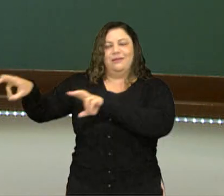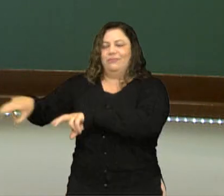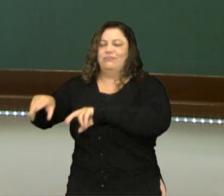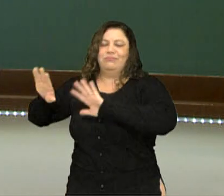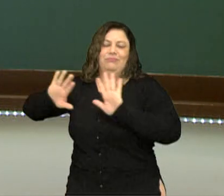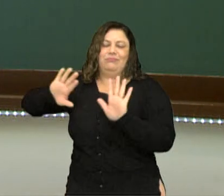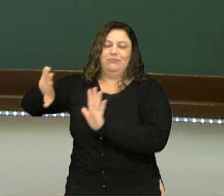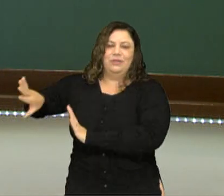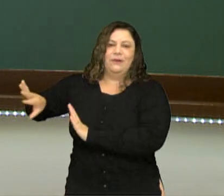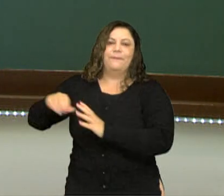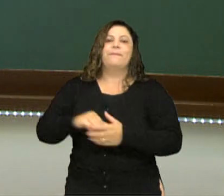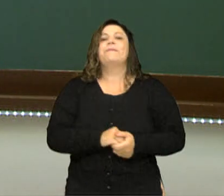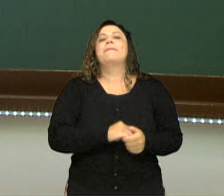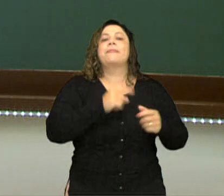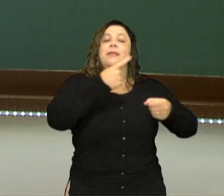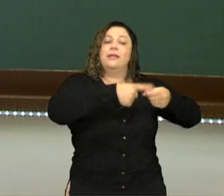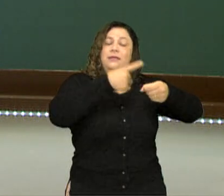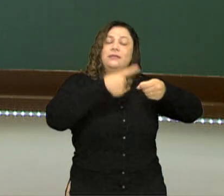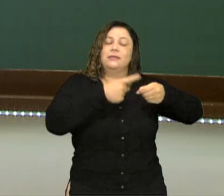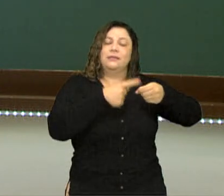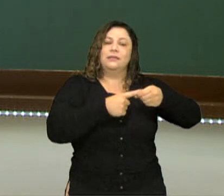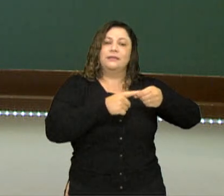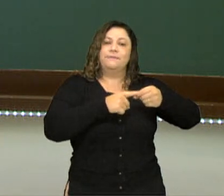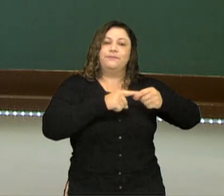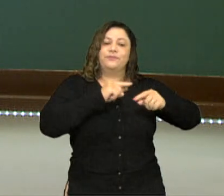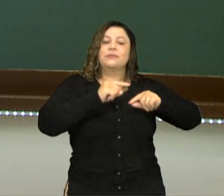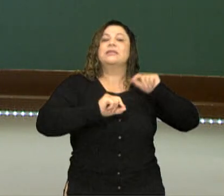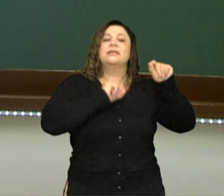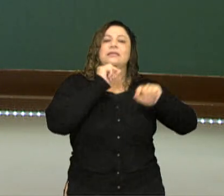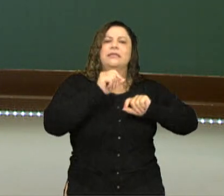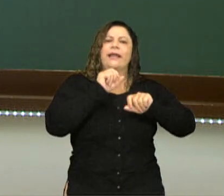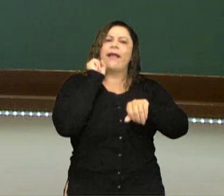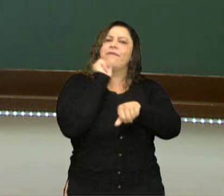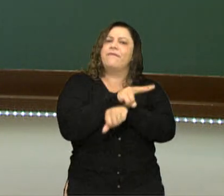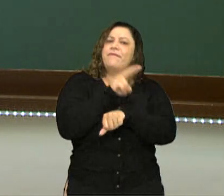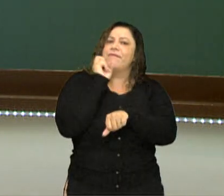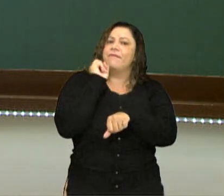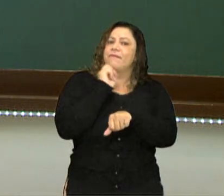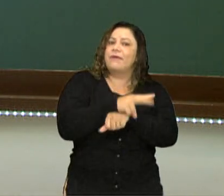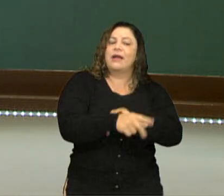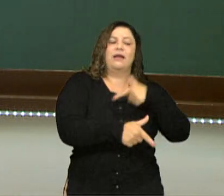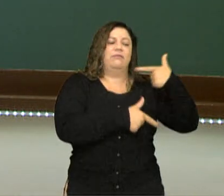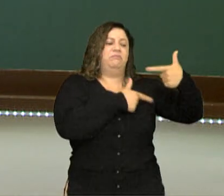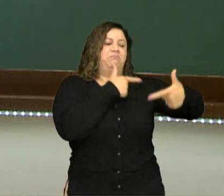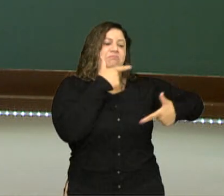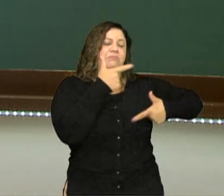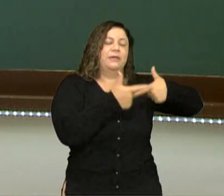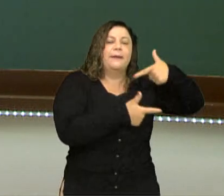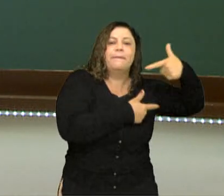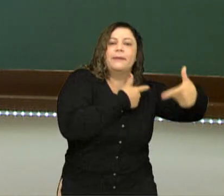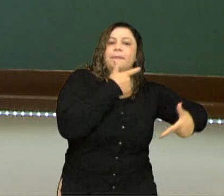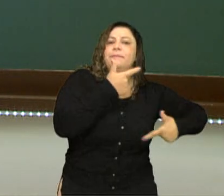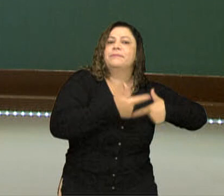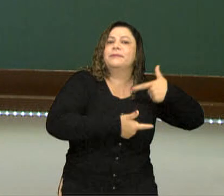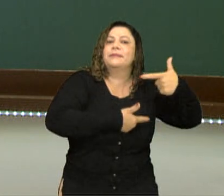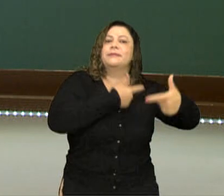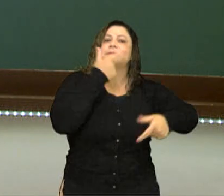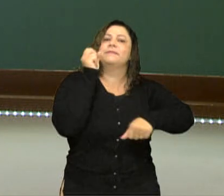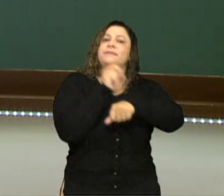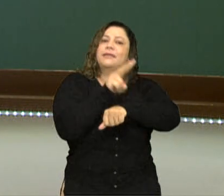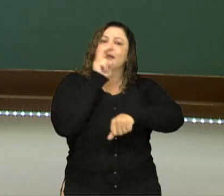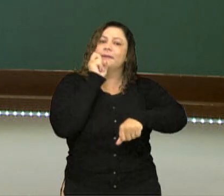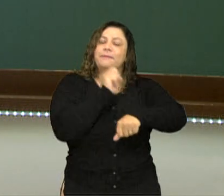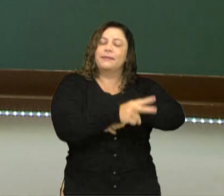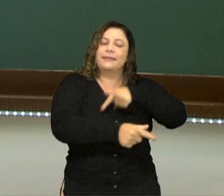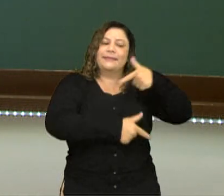essa industrialização vai gerar o quê? Postos de trabalho, ou seja, lugares para as pessoas trabalharem. Aí elas vão